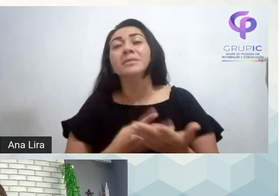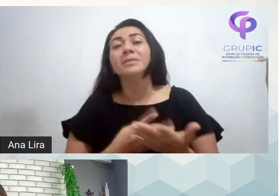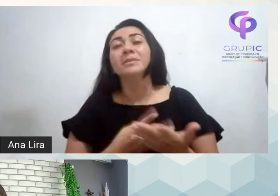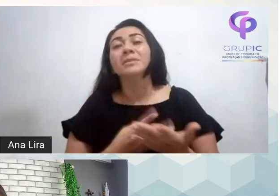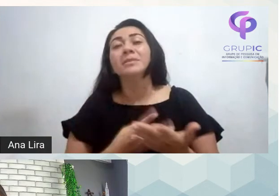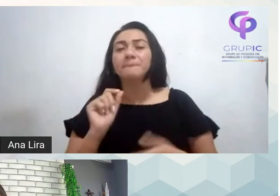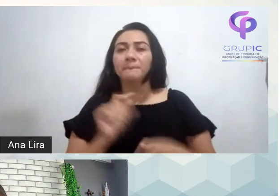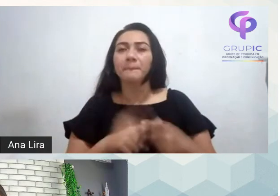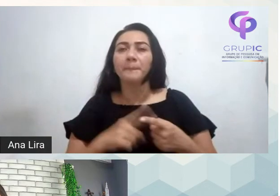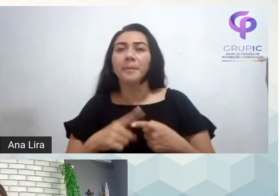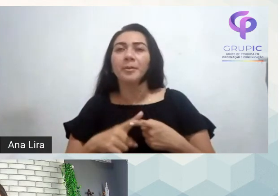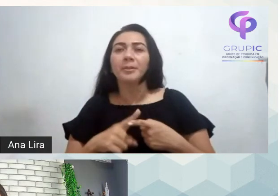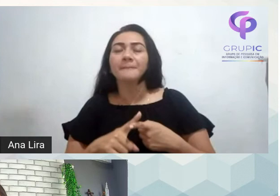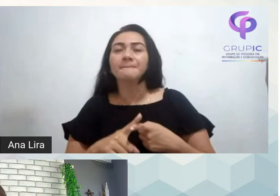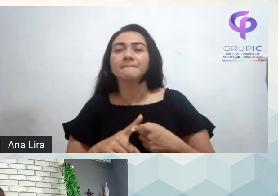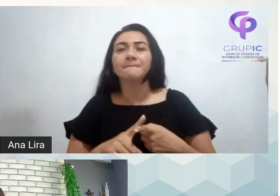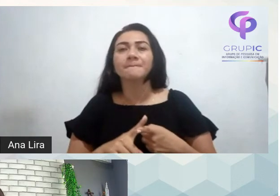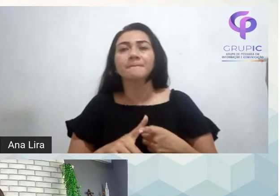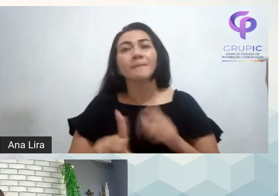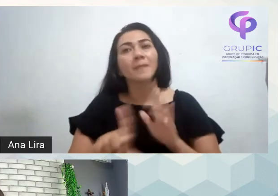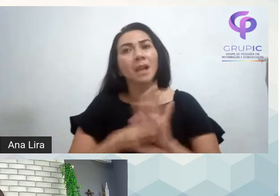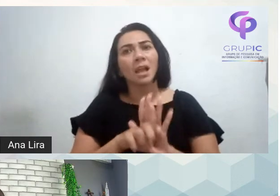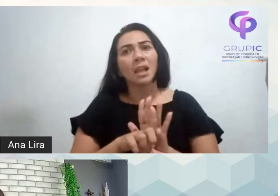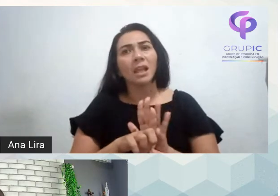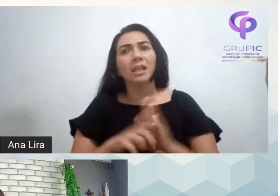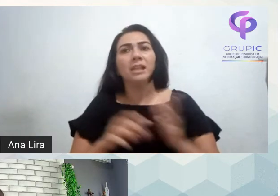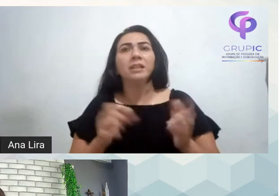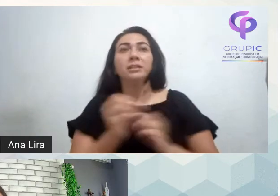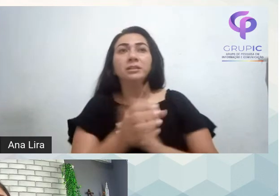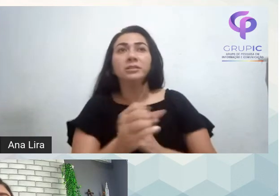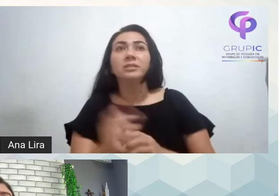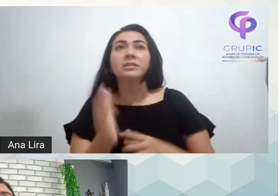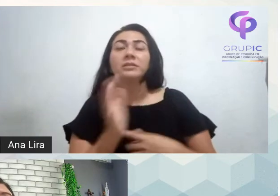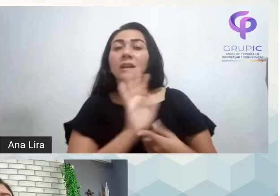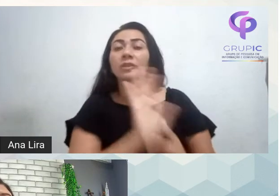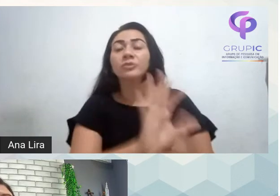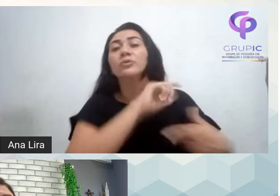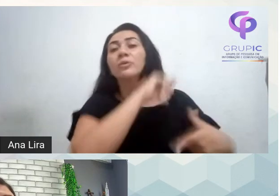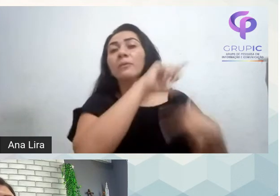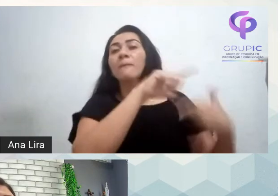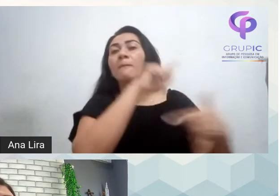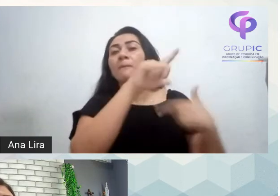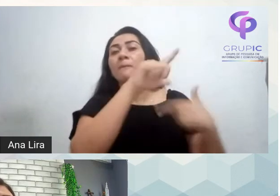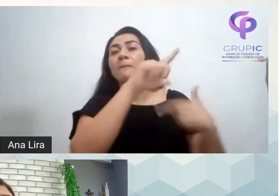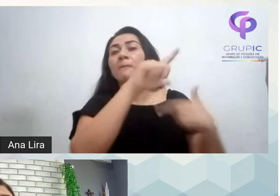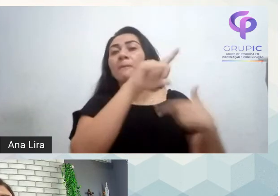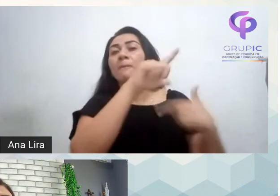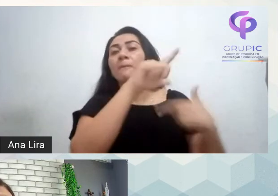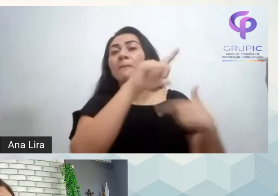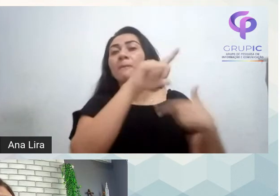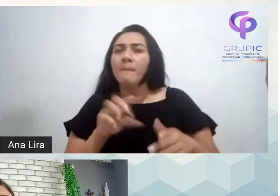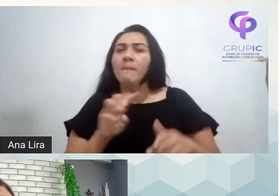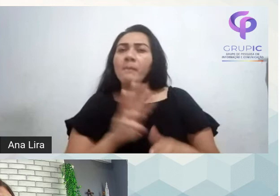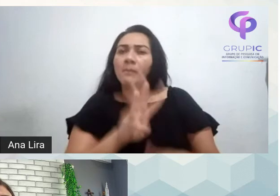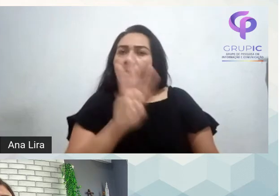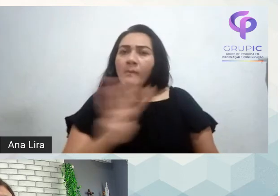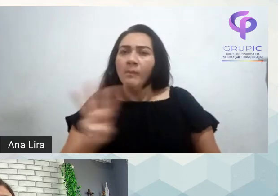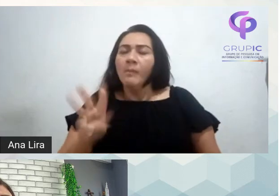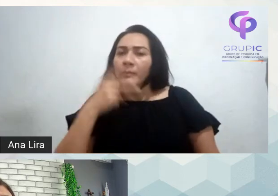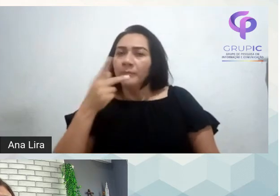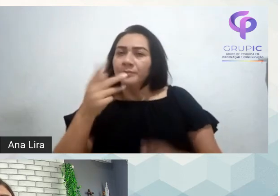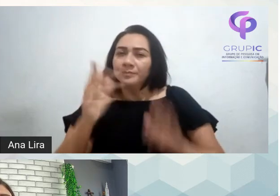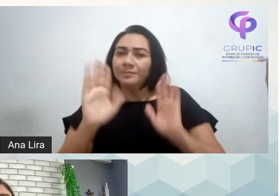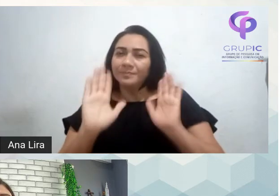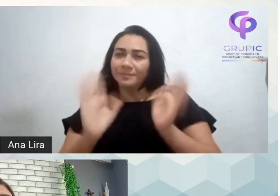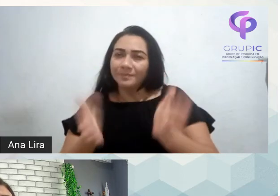Rouanet, ou a Lei de Incentivo à Cultura. Né? Se vocês entrarem ali no site que eu mencionei para vocês, existem outras cartilhas que trabalham